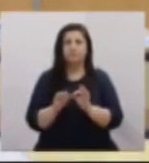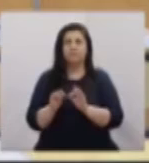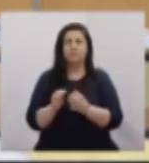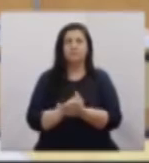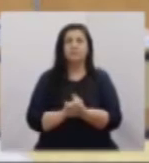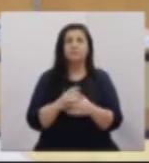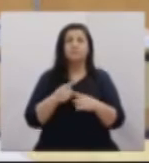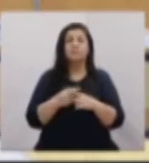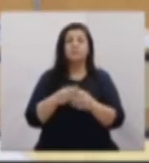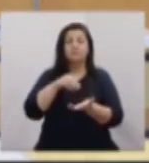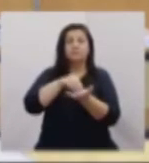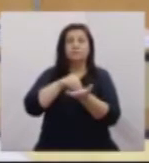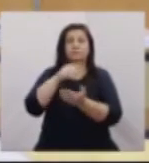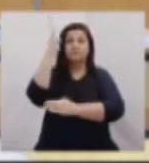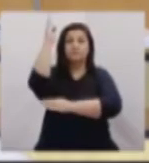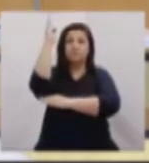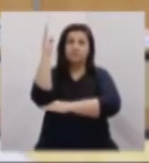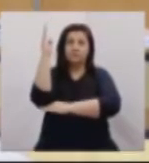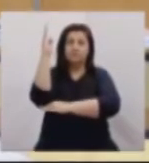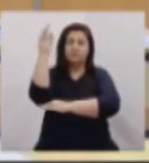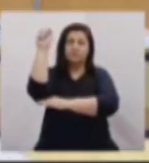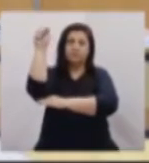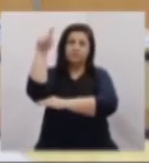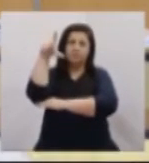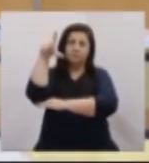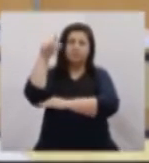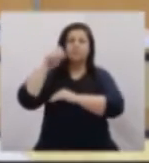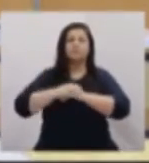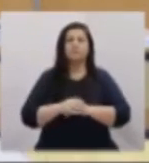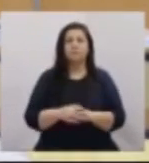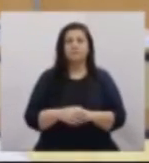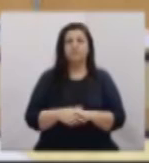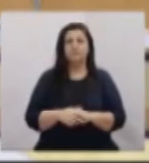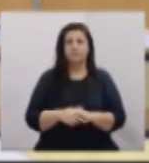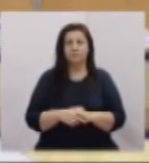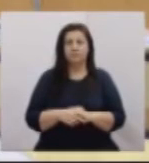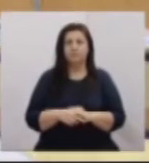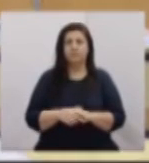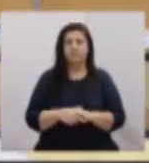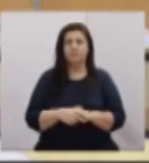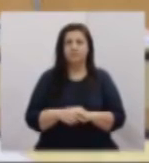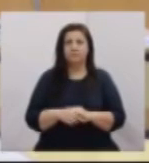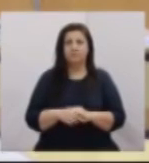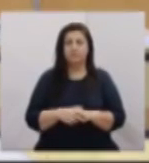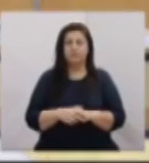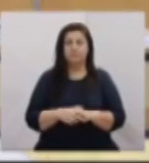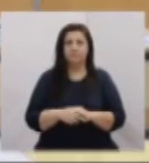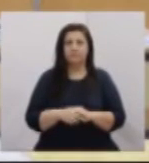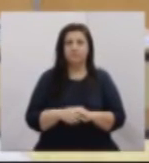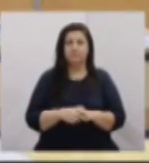falta de postes, braços e luminárias na rua Nadim Ruston, na altura do condomínio